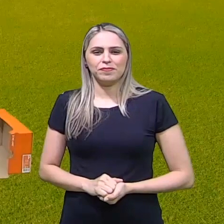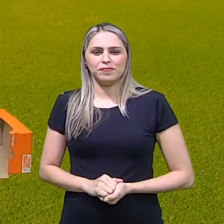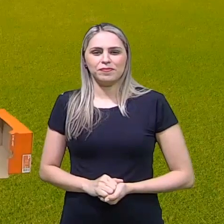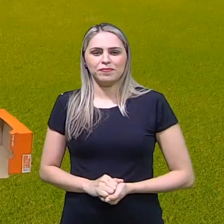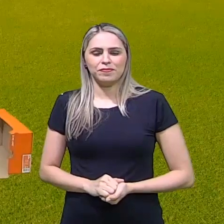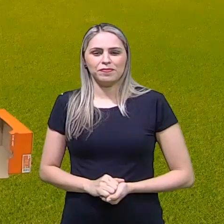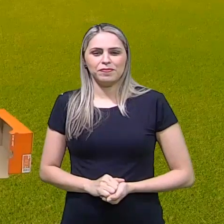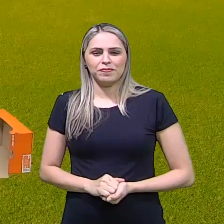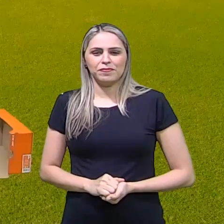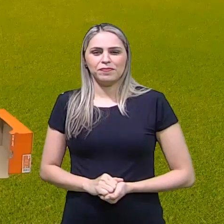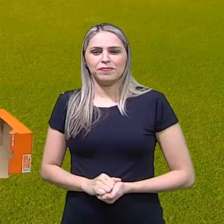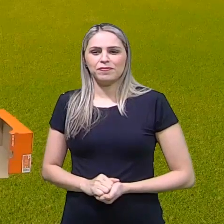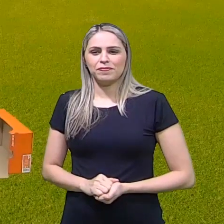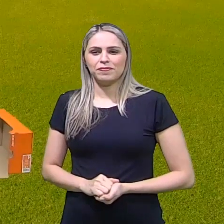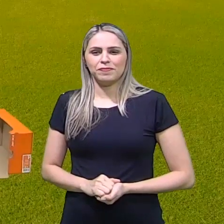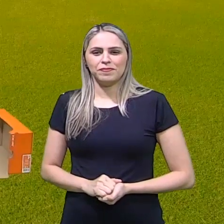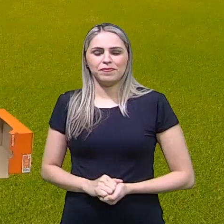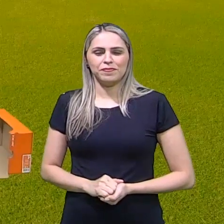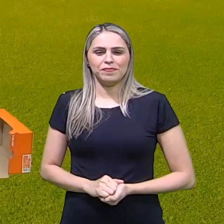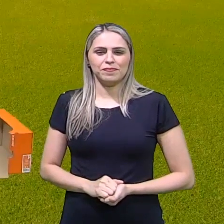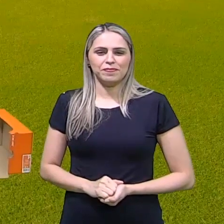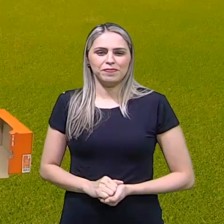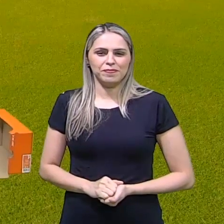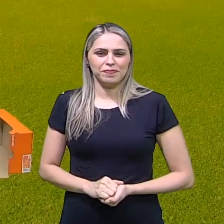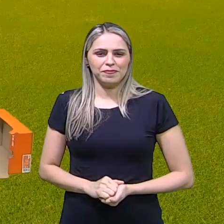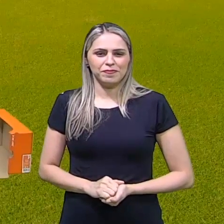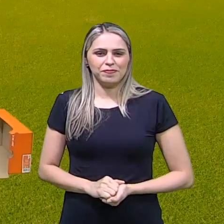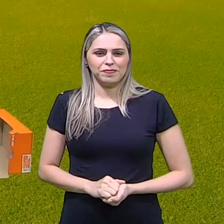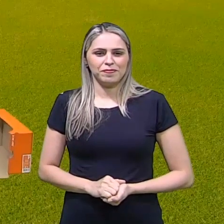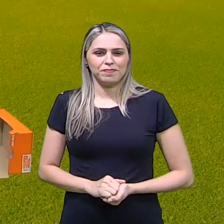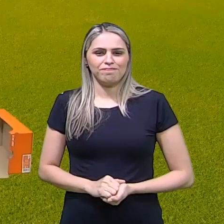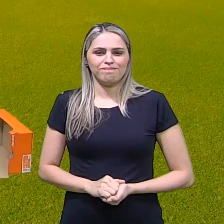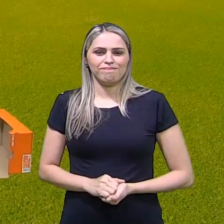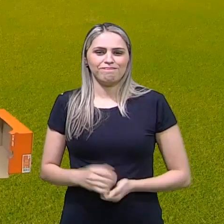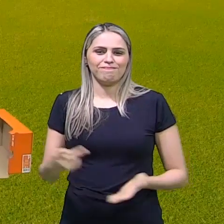lá, vamos lá, vamos lá, vamos lá. Baixa isso. Um, dois, três e.